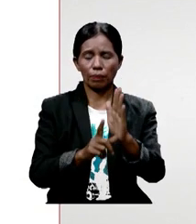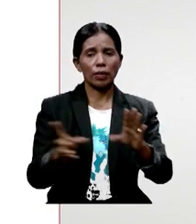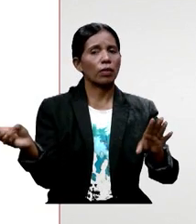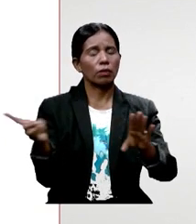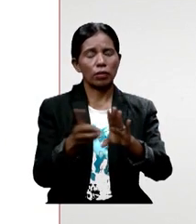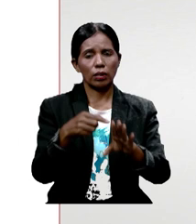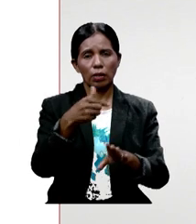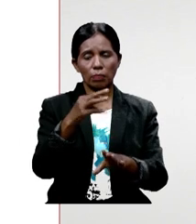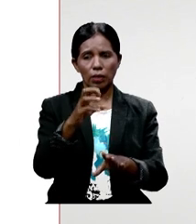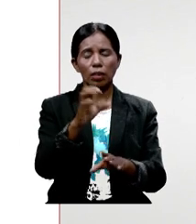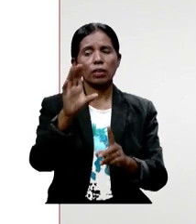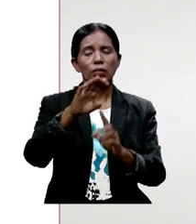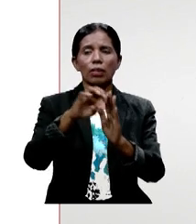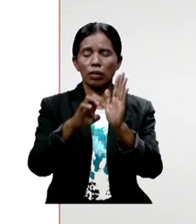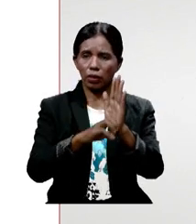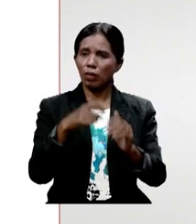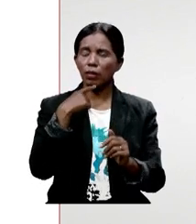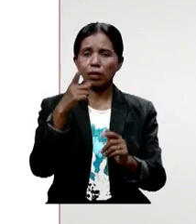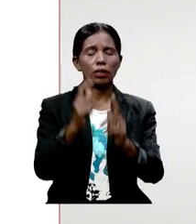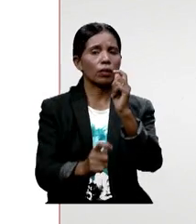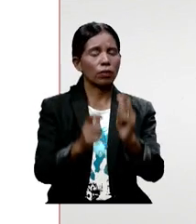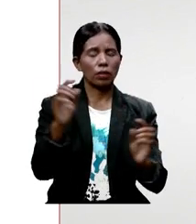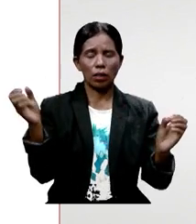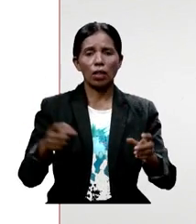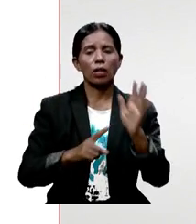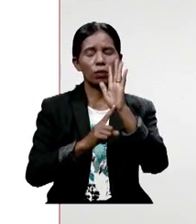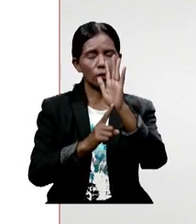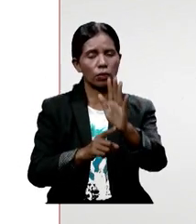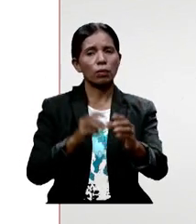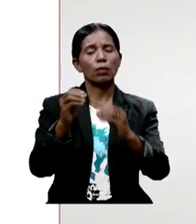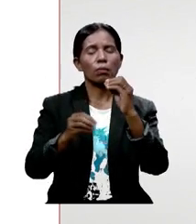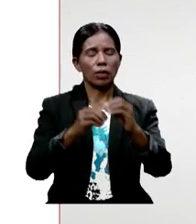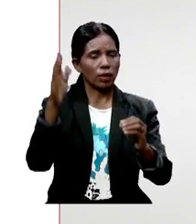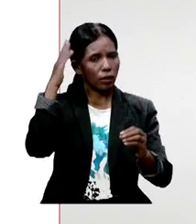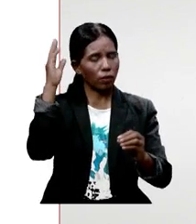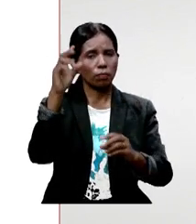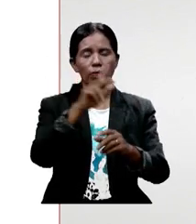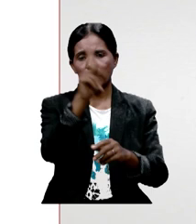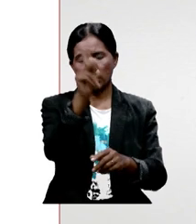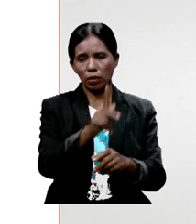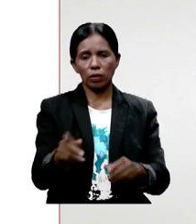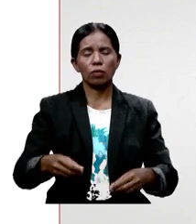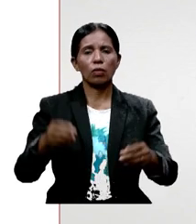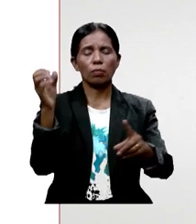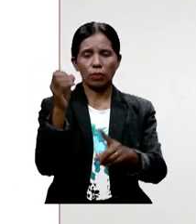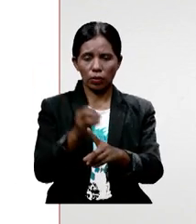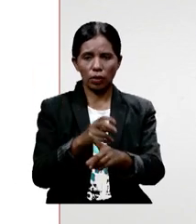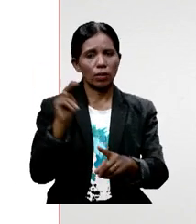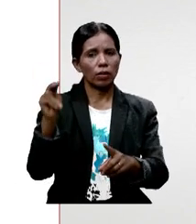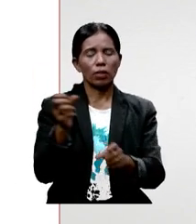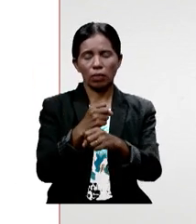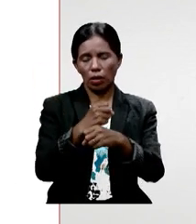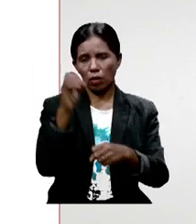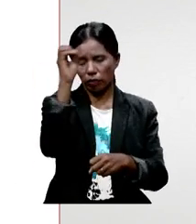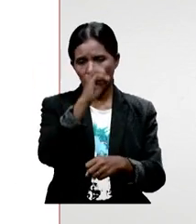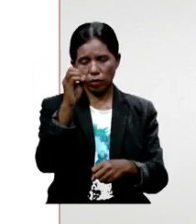jeme na cesa, se festado hateten, tribunal la fo conhecimento bania, quando ba fiscalização abstrata, onde fo oportunidade nia atuhalo observação,